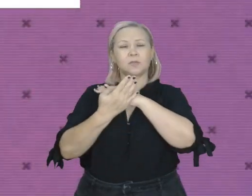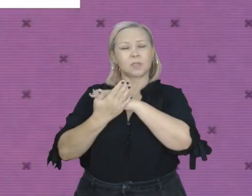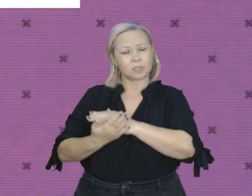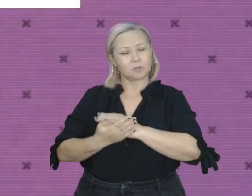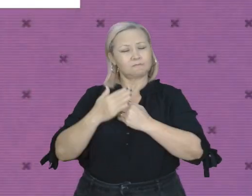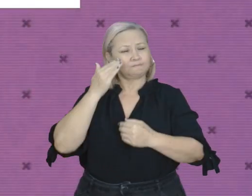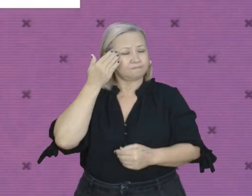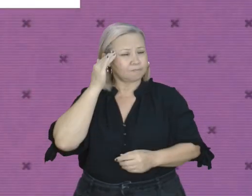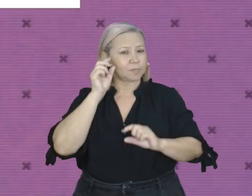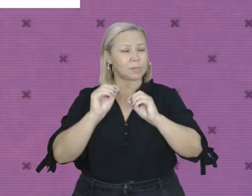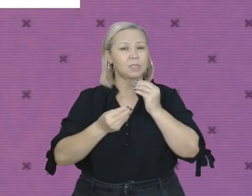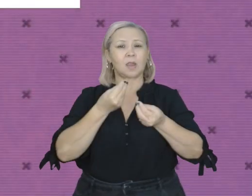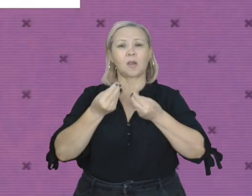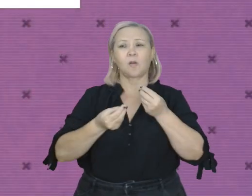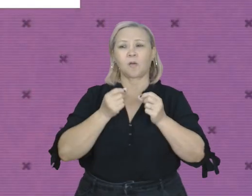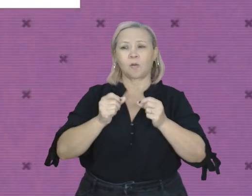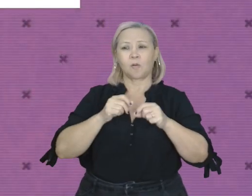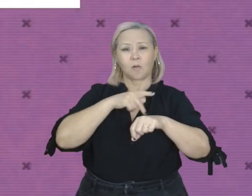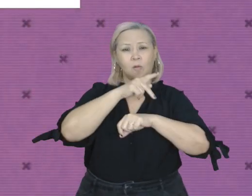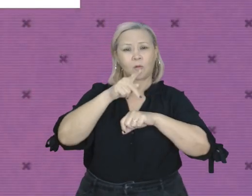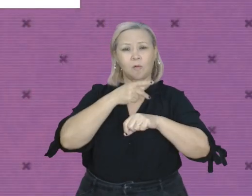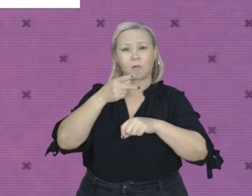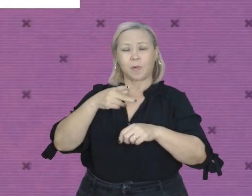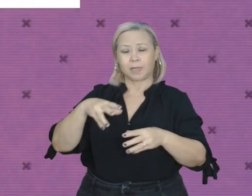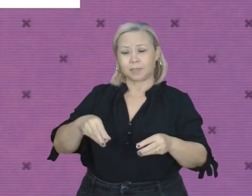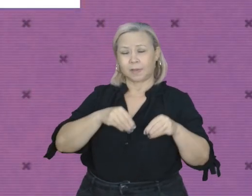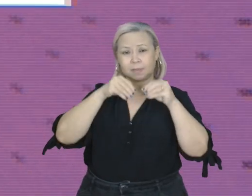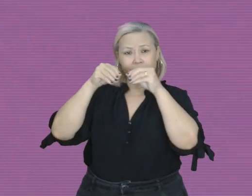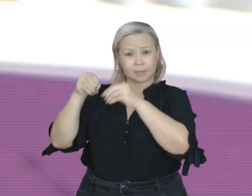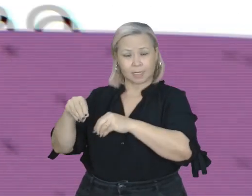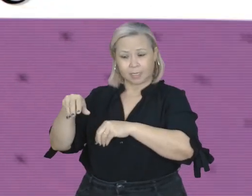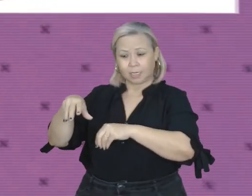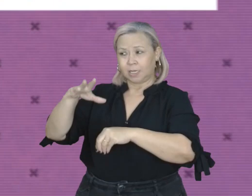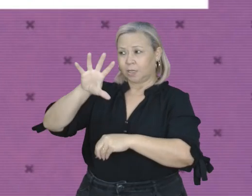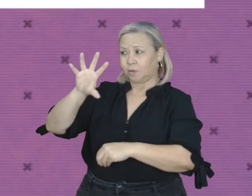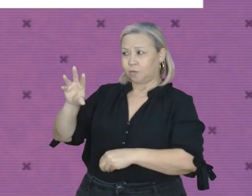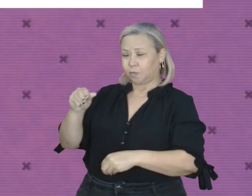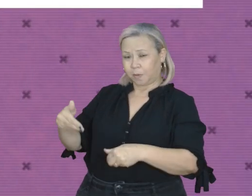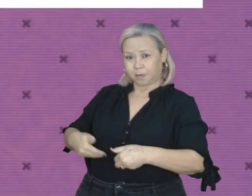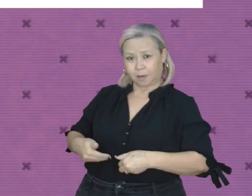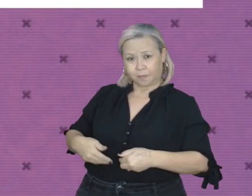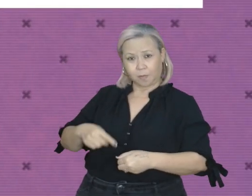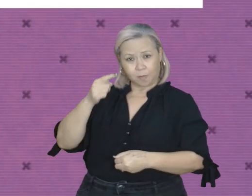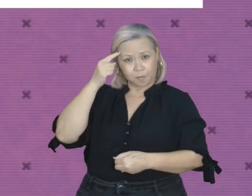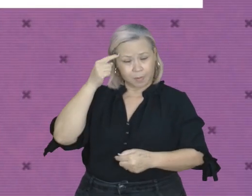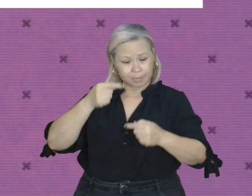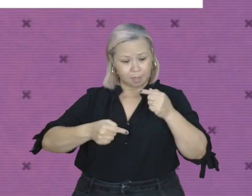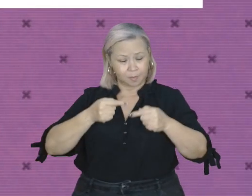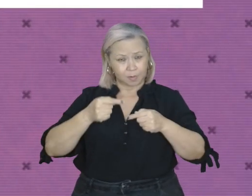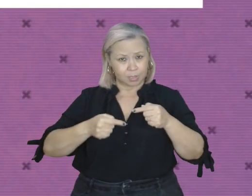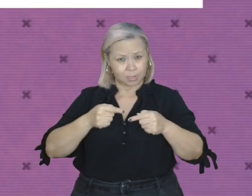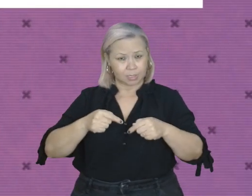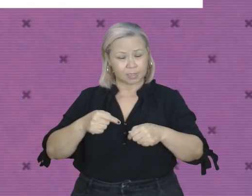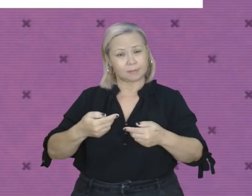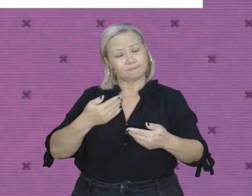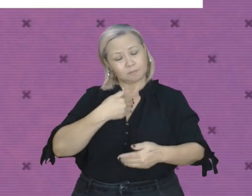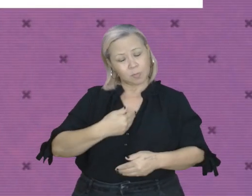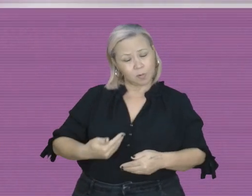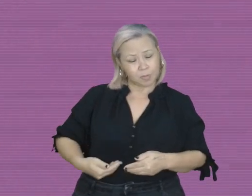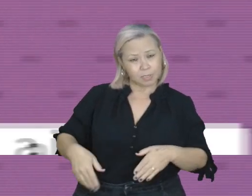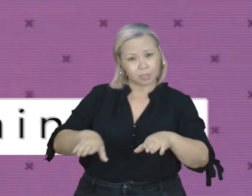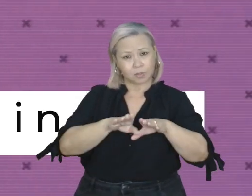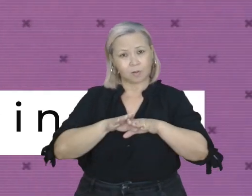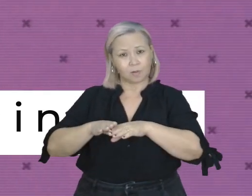entender como o país saiu do mapa da fome e a pensar políticas públicas de igualdade racial e de gênero.